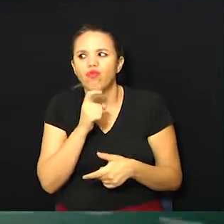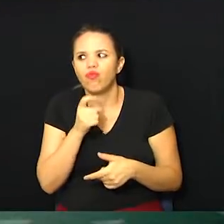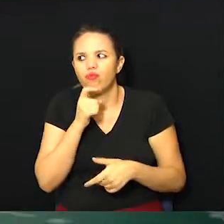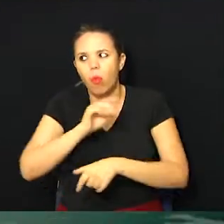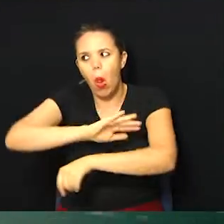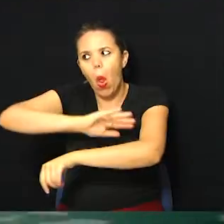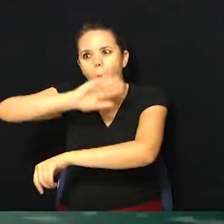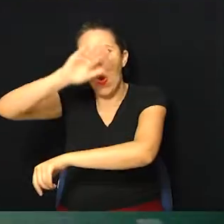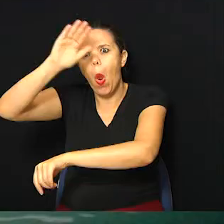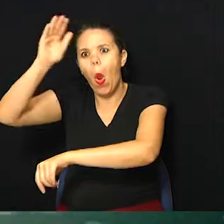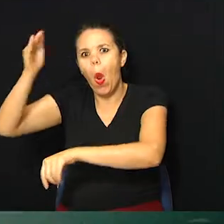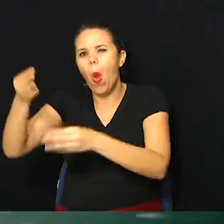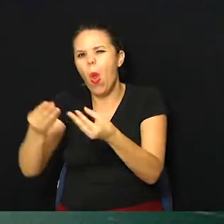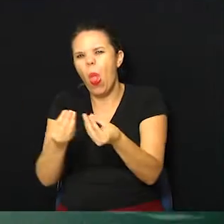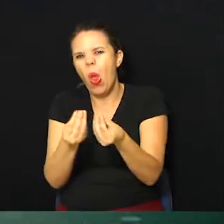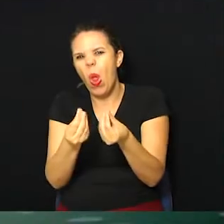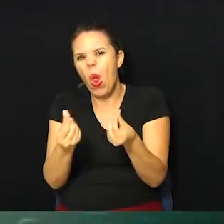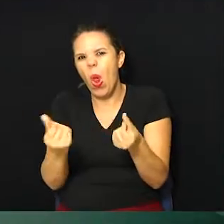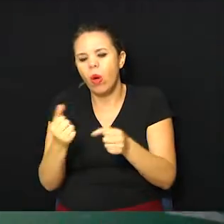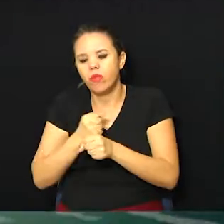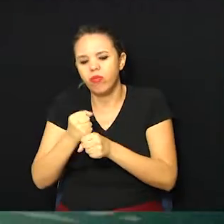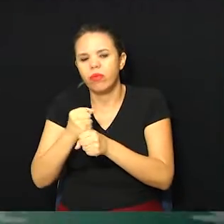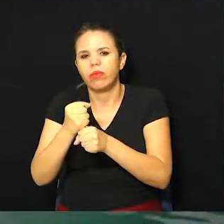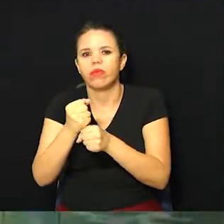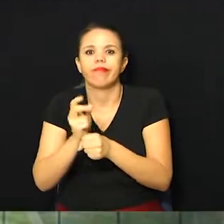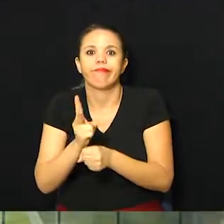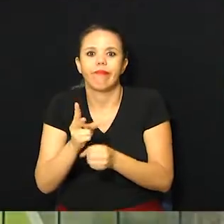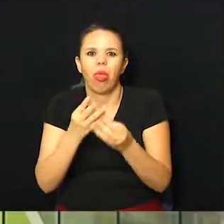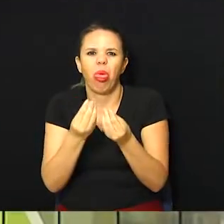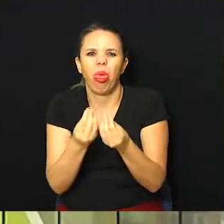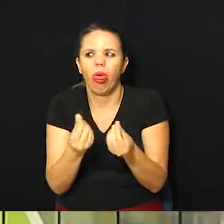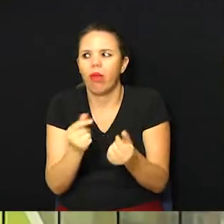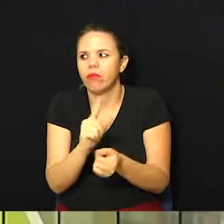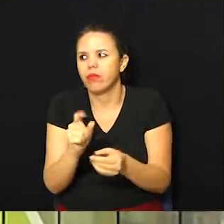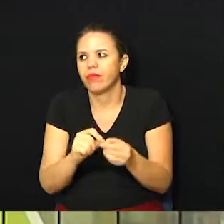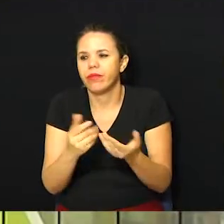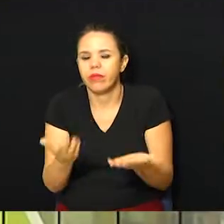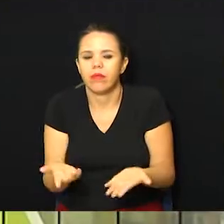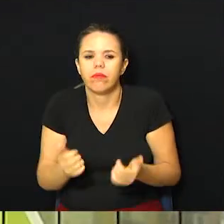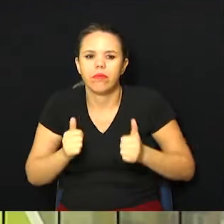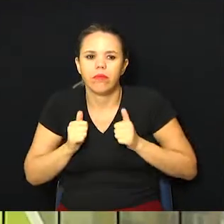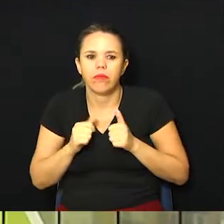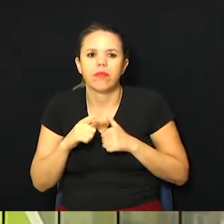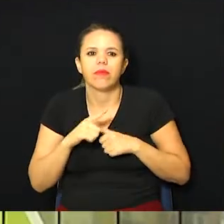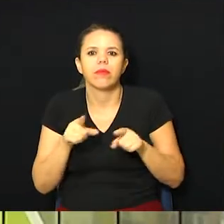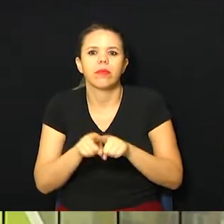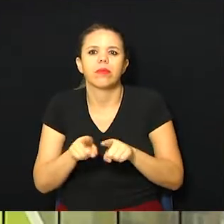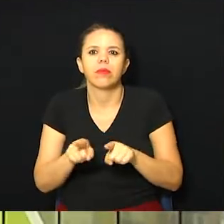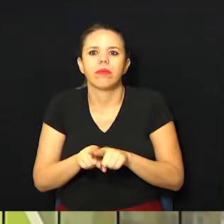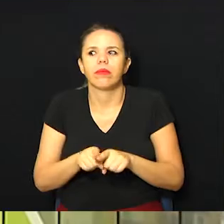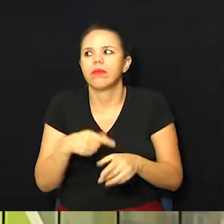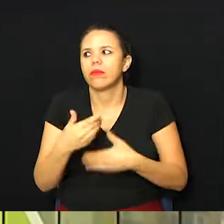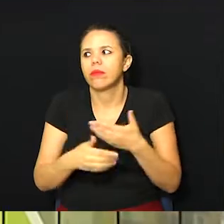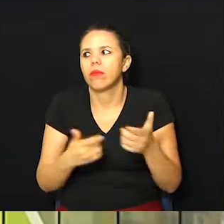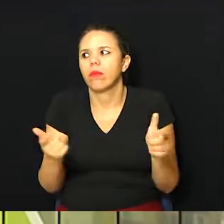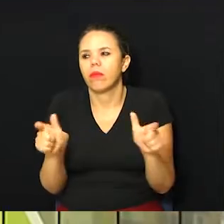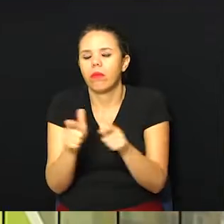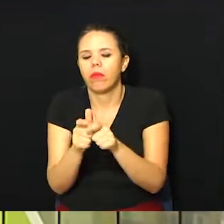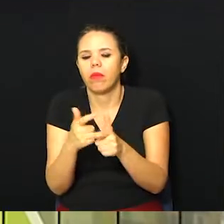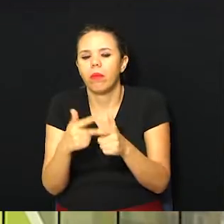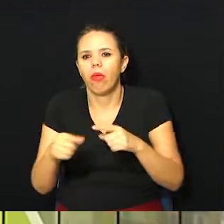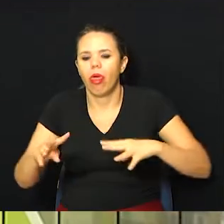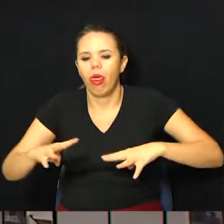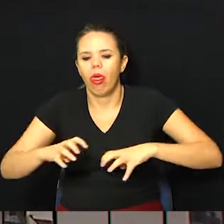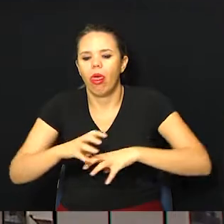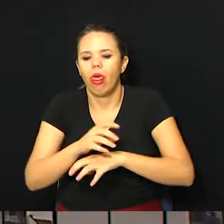nas últimas décadas e vão continuar caso nós não fizermos nada. E tem também essa outra consequência da redução de micro-organismos